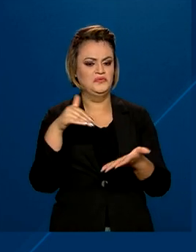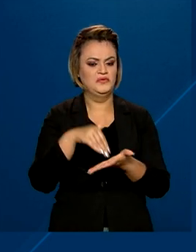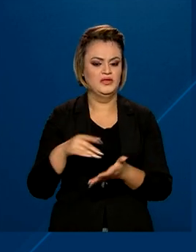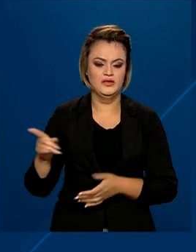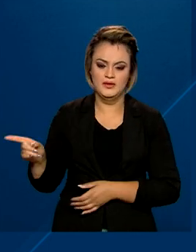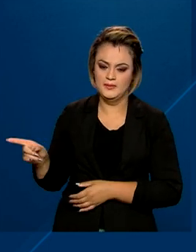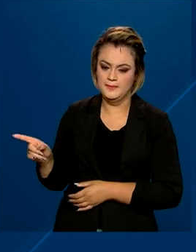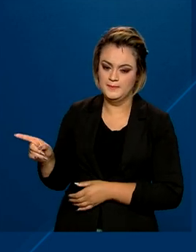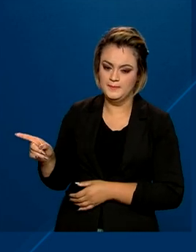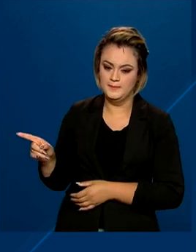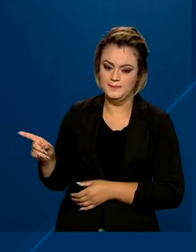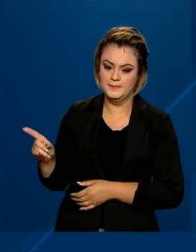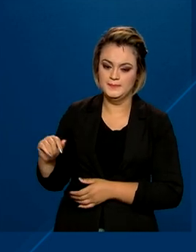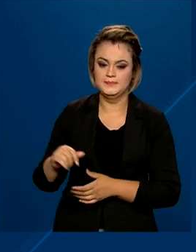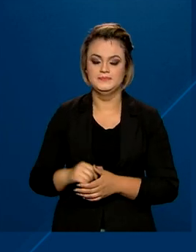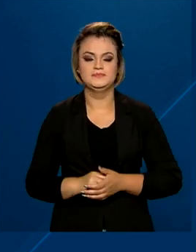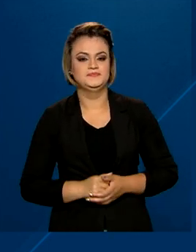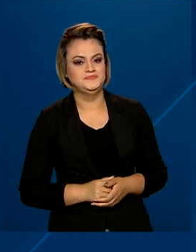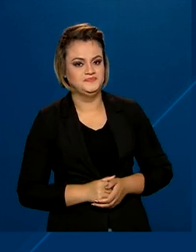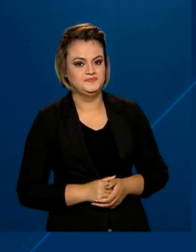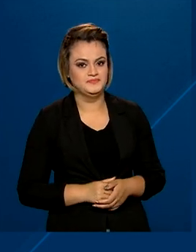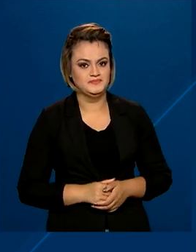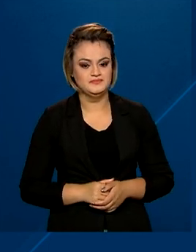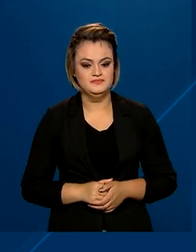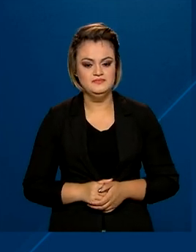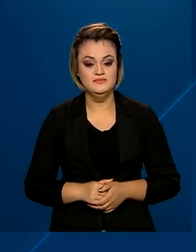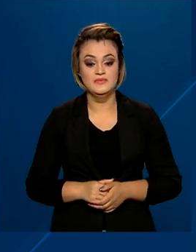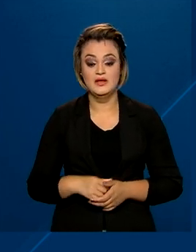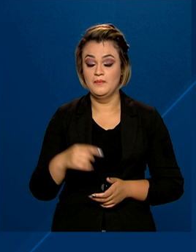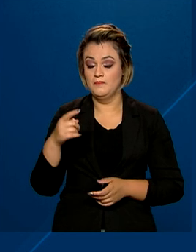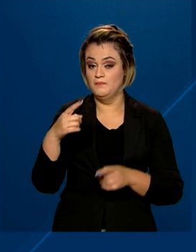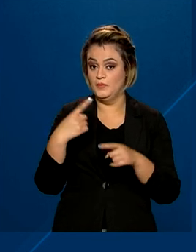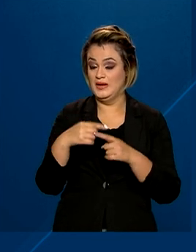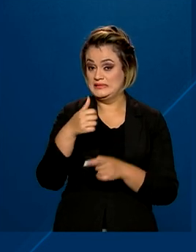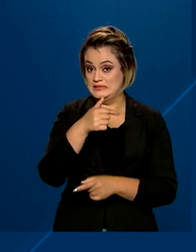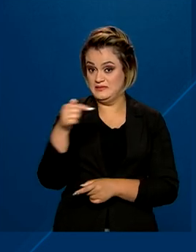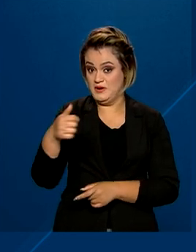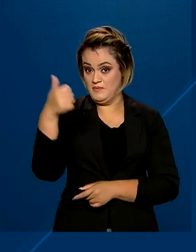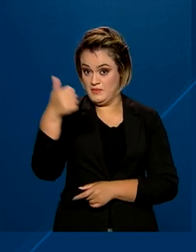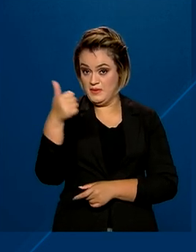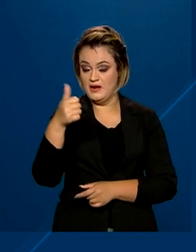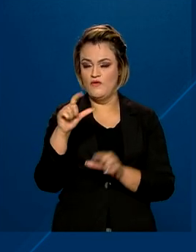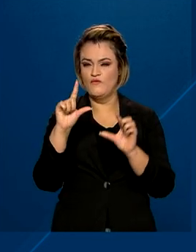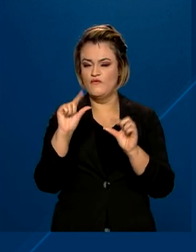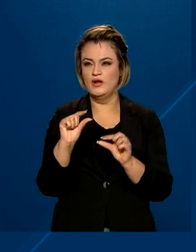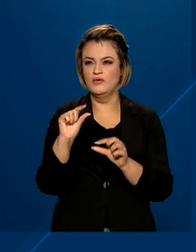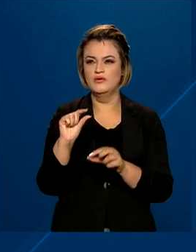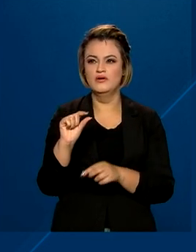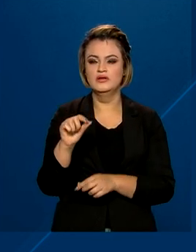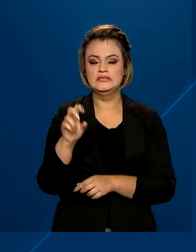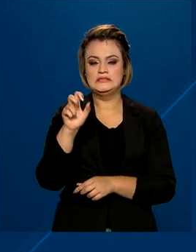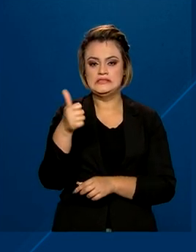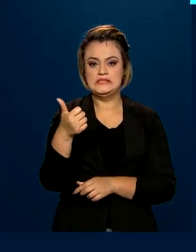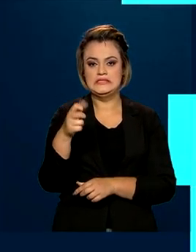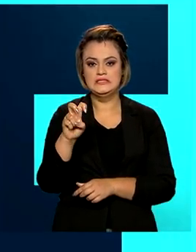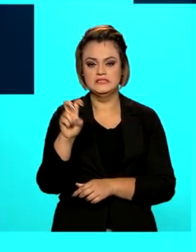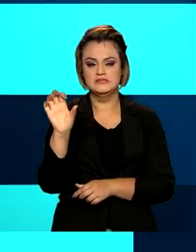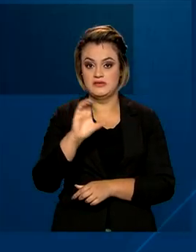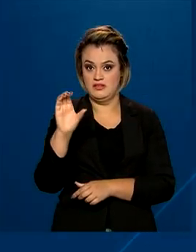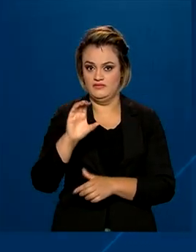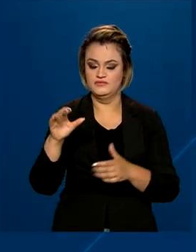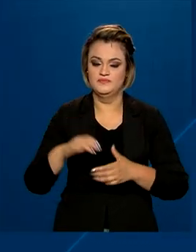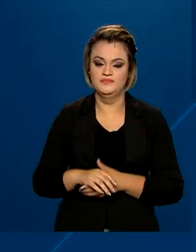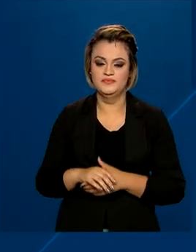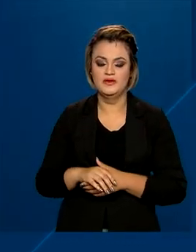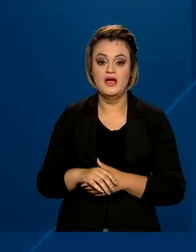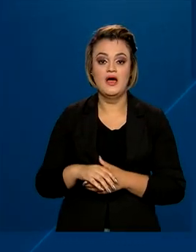de R$ 4,56, sendo que na primeira semana havia caído 15 centavos. No caso